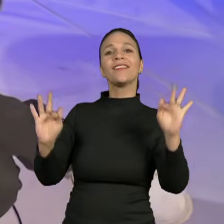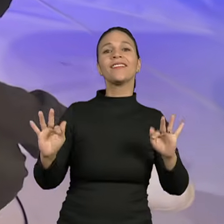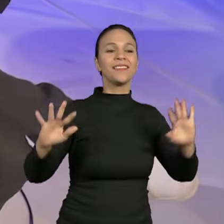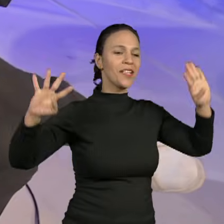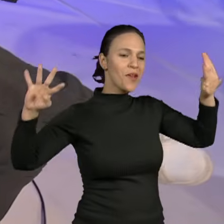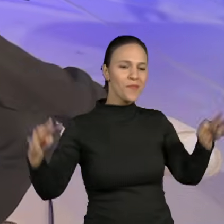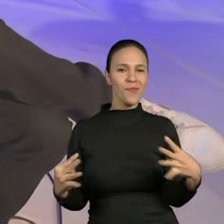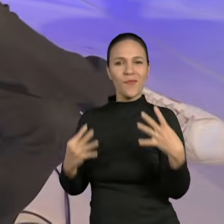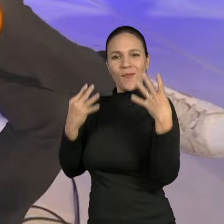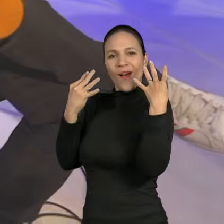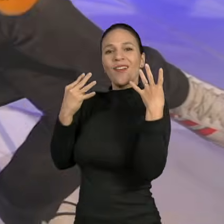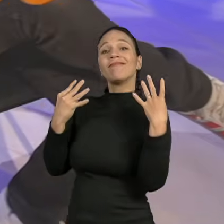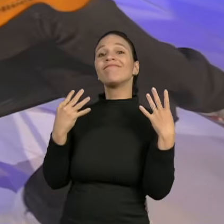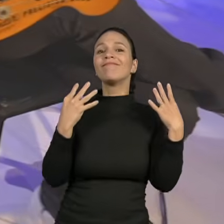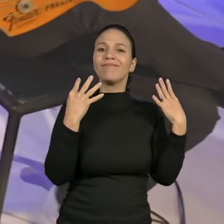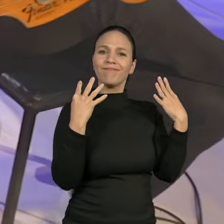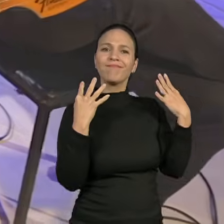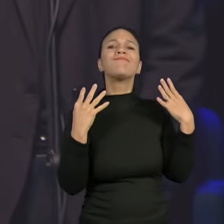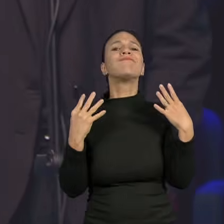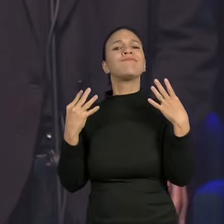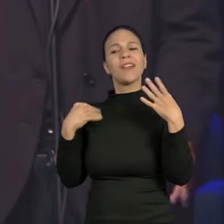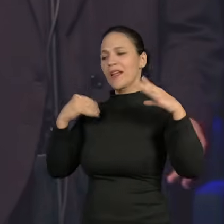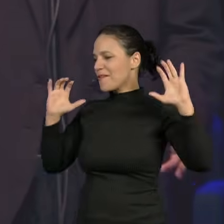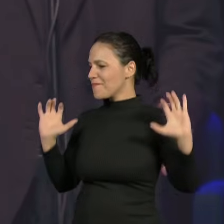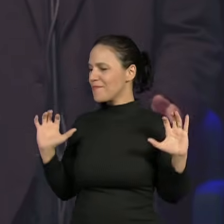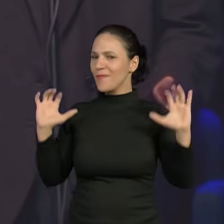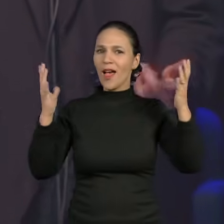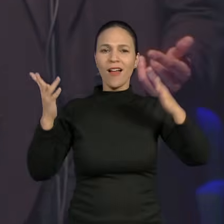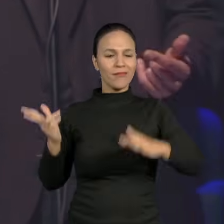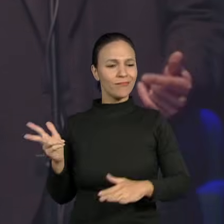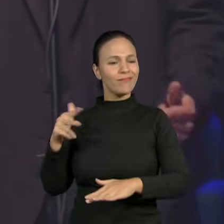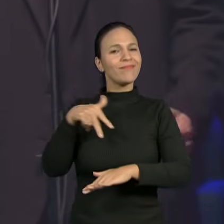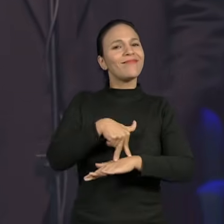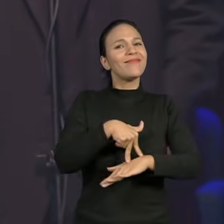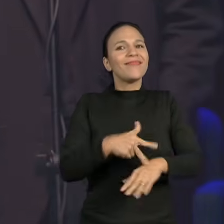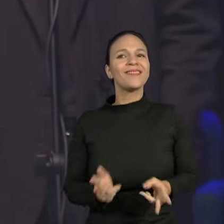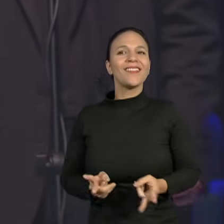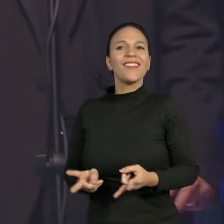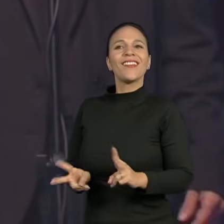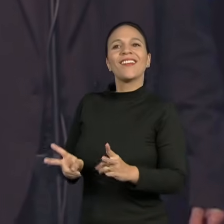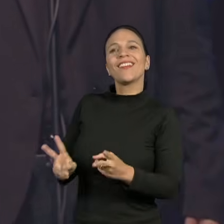nós outra vez no ar, o show tem que continuar.